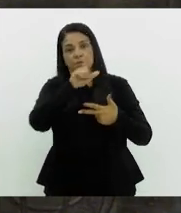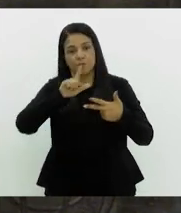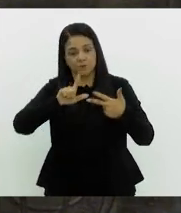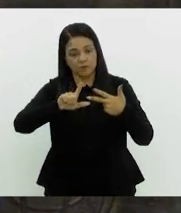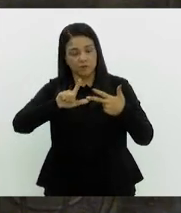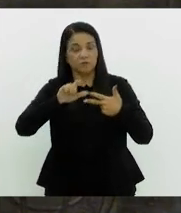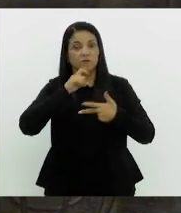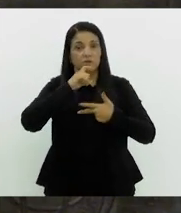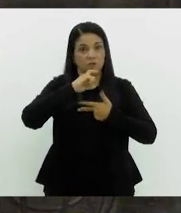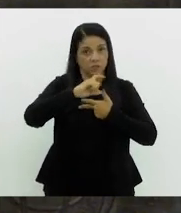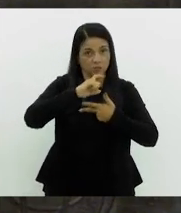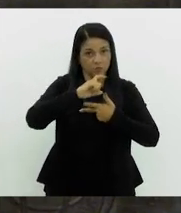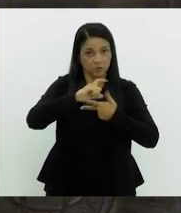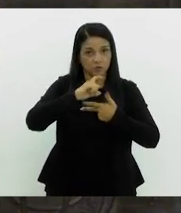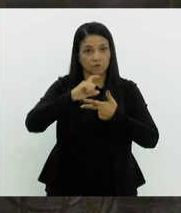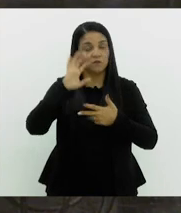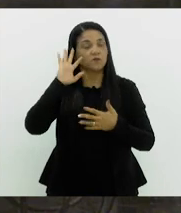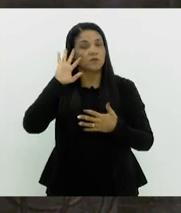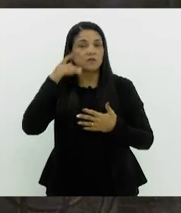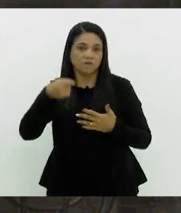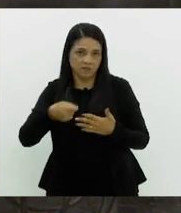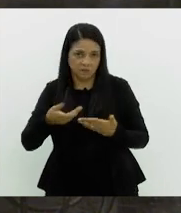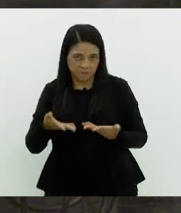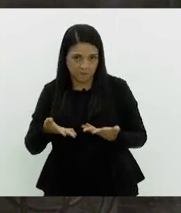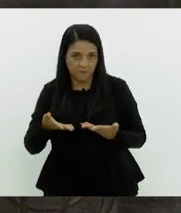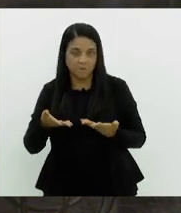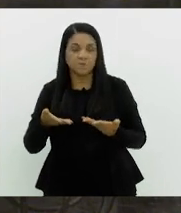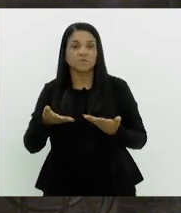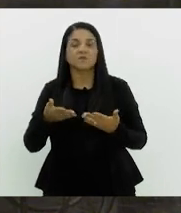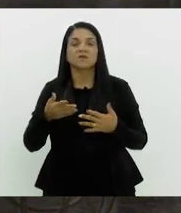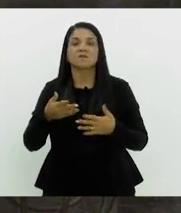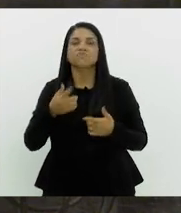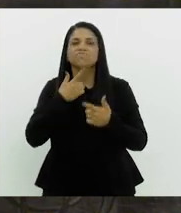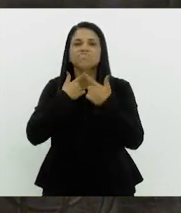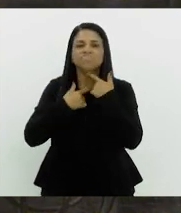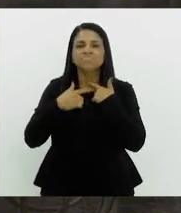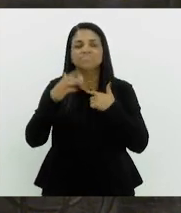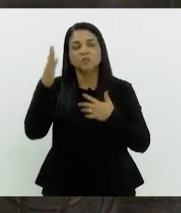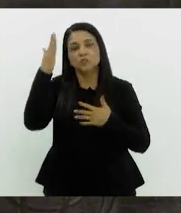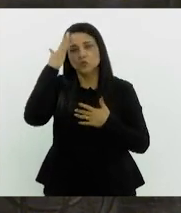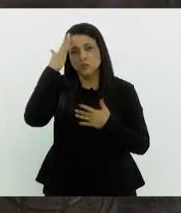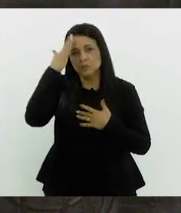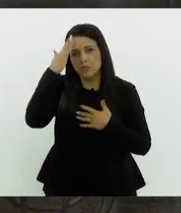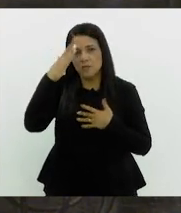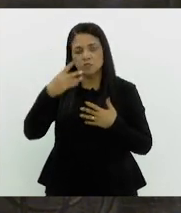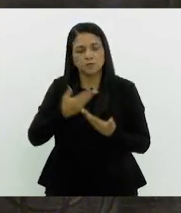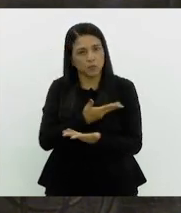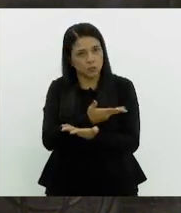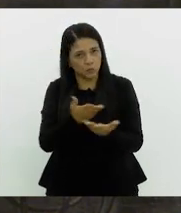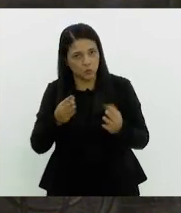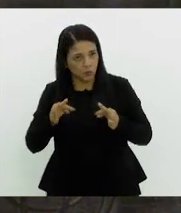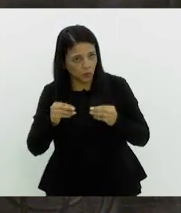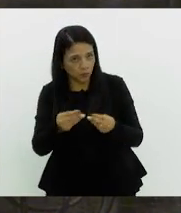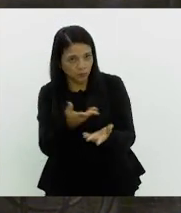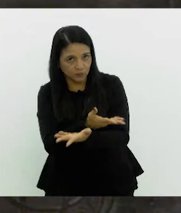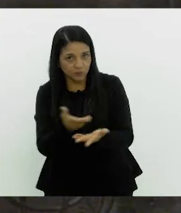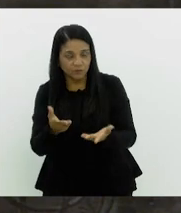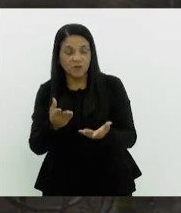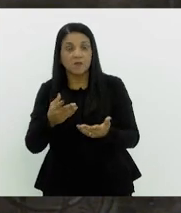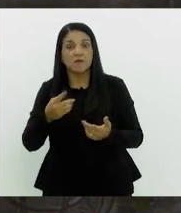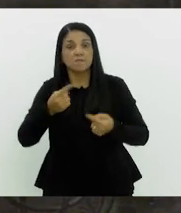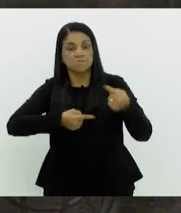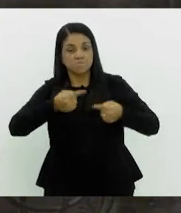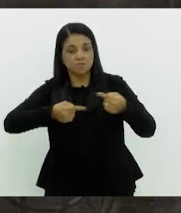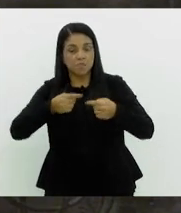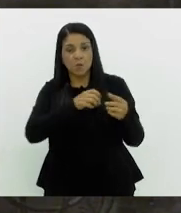por consequência, devem definir. Então, desejo muito sucesso a vocês todos. Essa briga pelo poder é uma briga